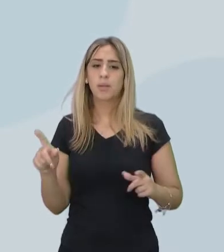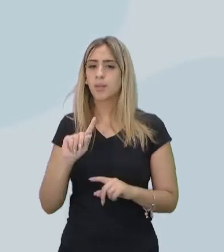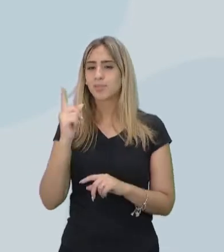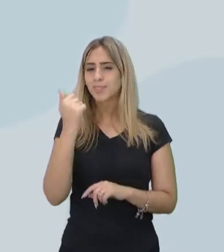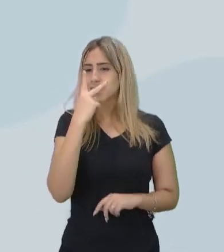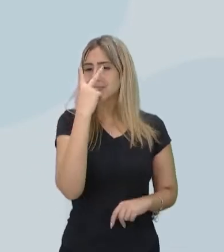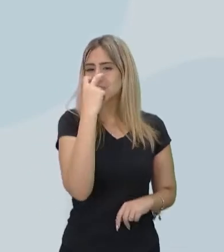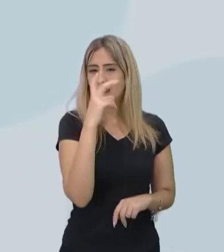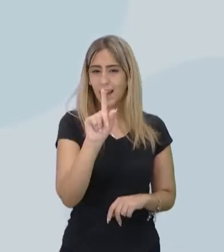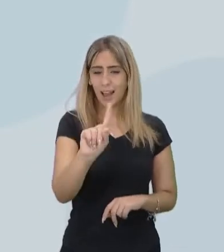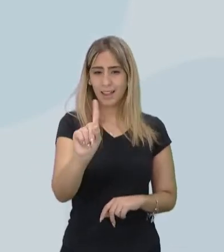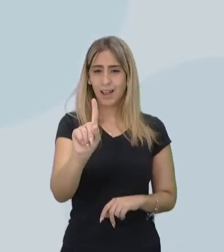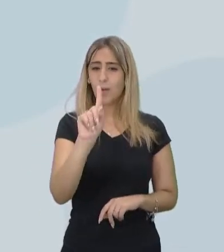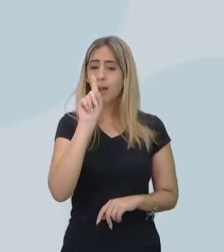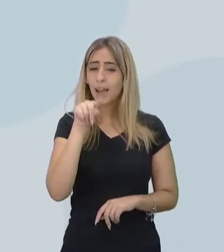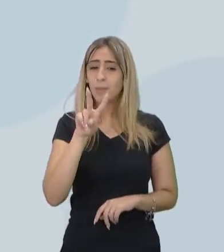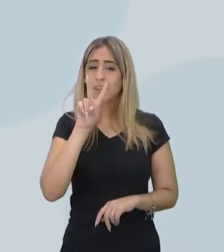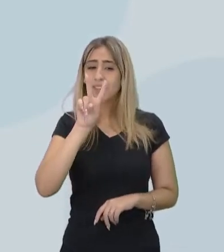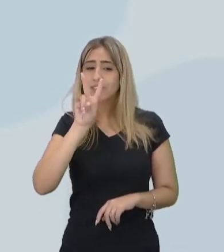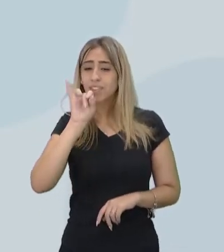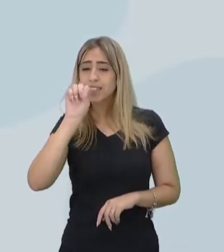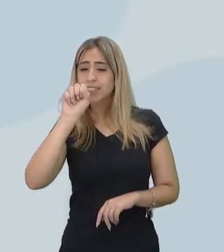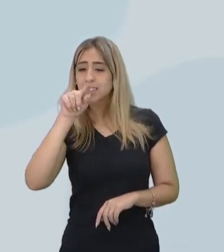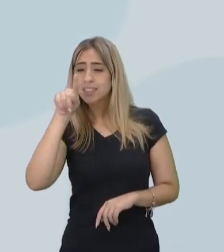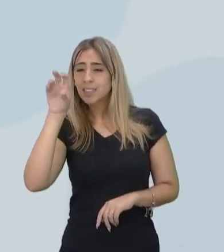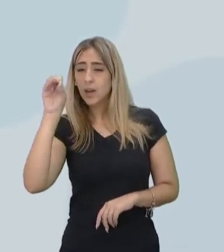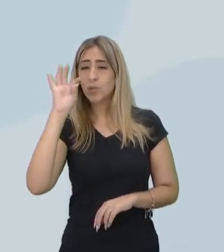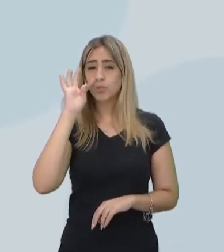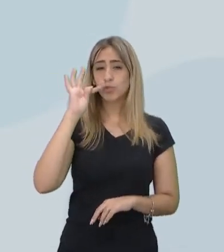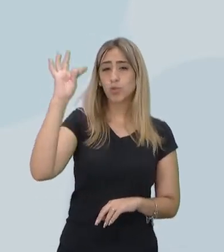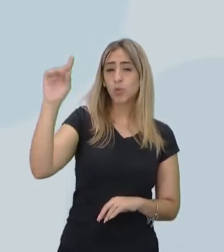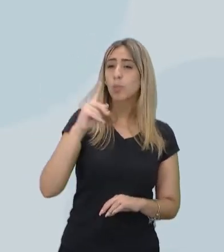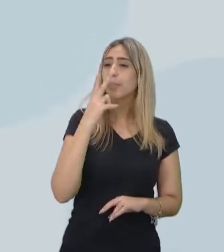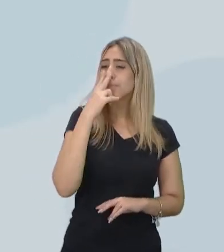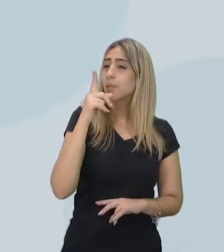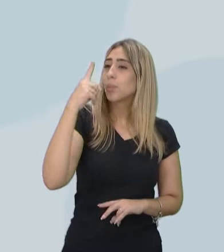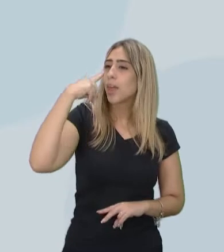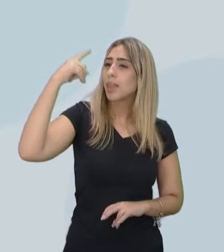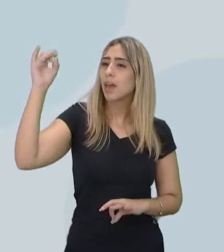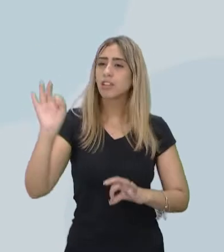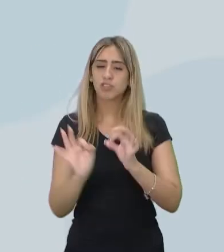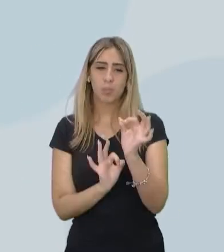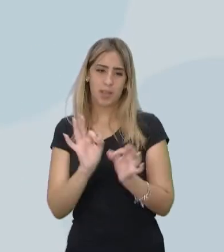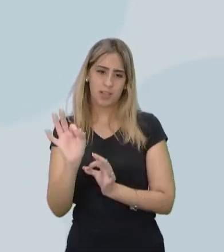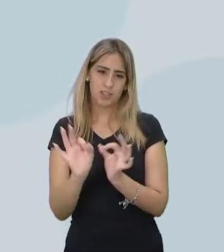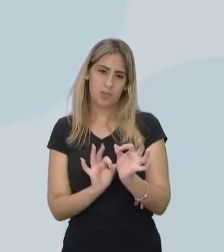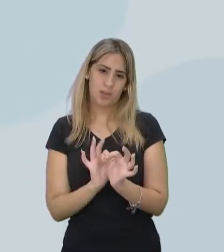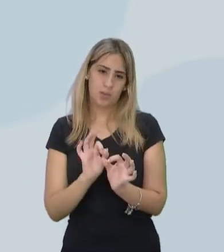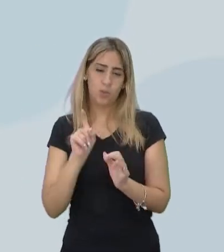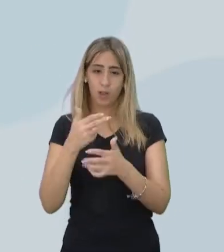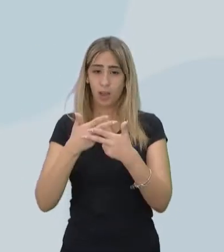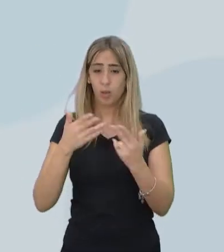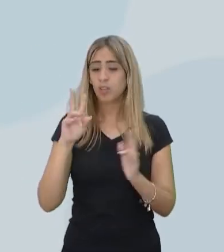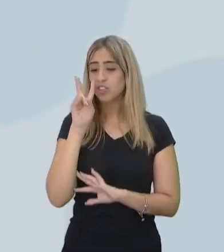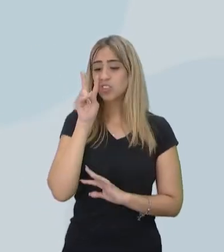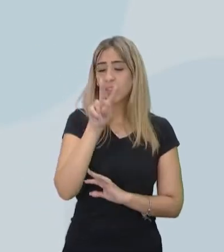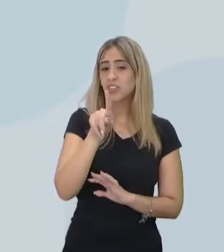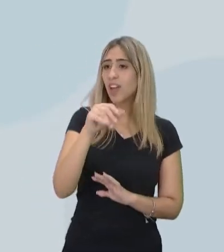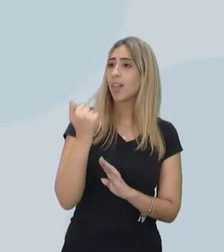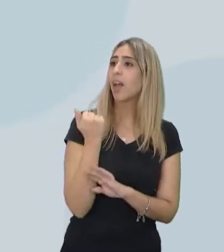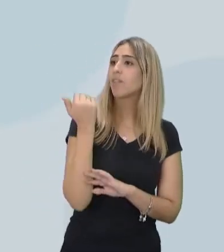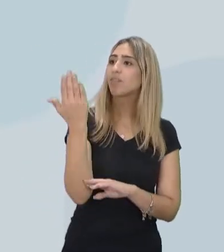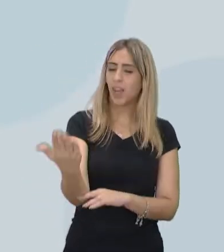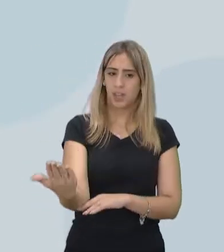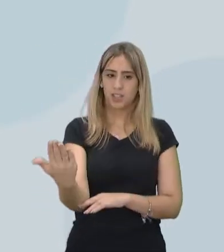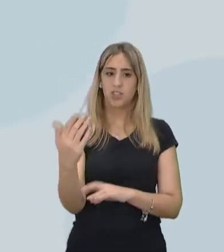enxergar, não, tá? Ela quer dizer assim, uma visão de futuro, uma ideia de planejador, Isso, né? pegar É algo isso. que ele já veja lá na frente